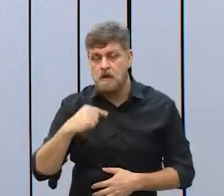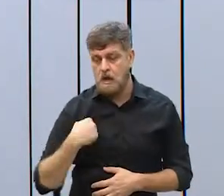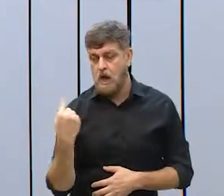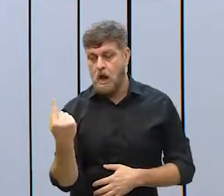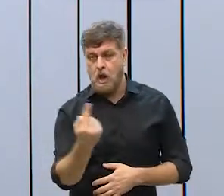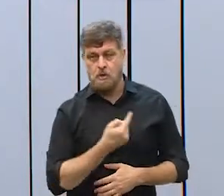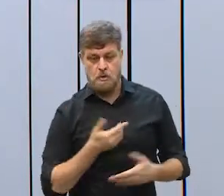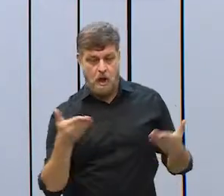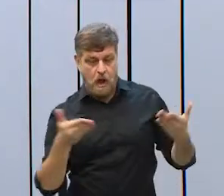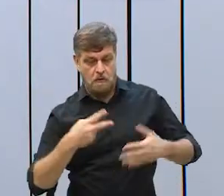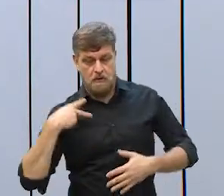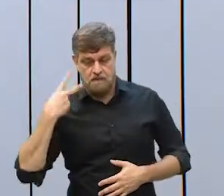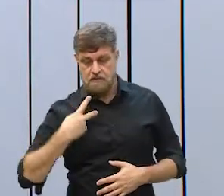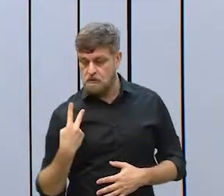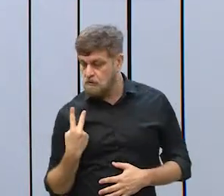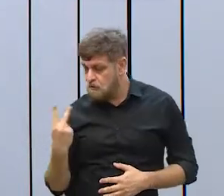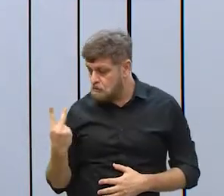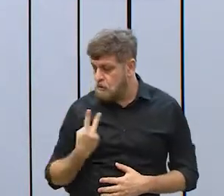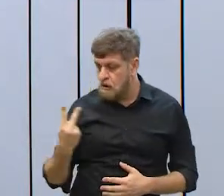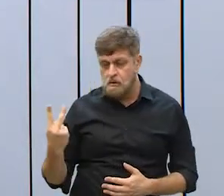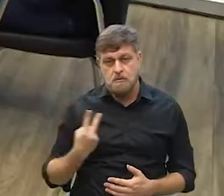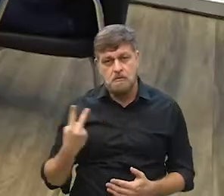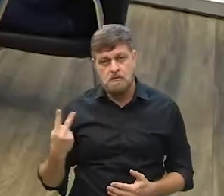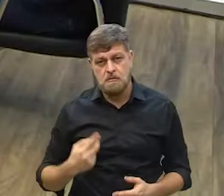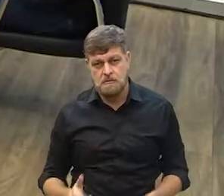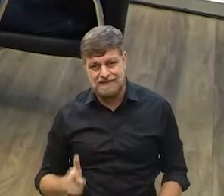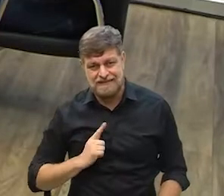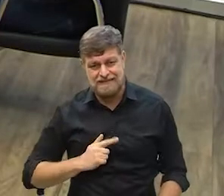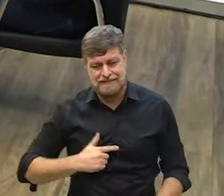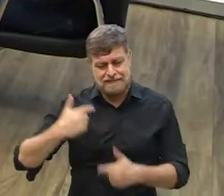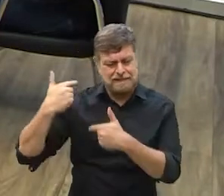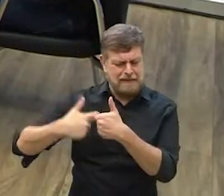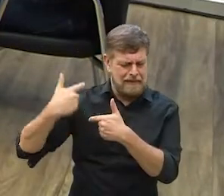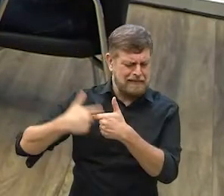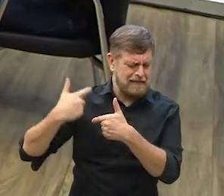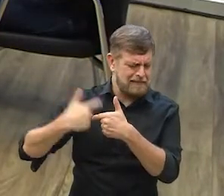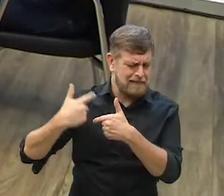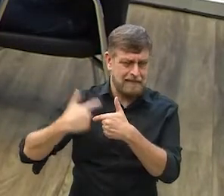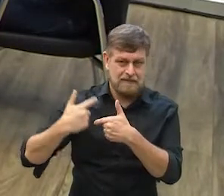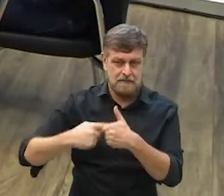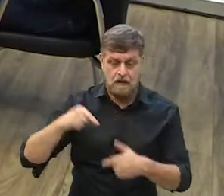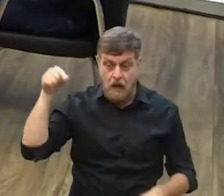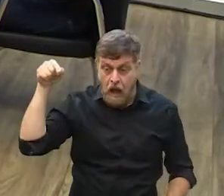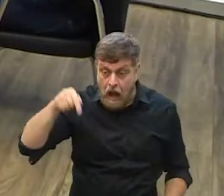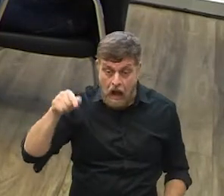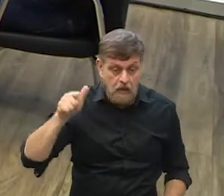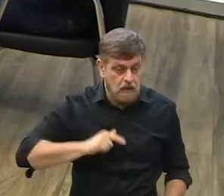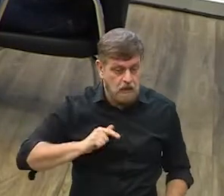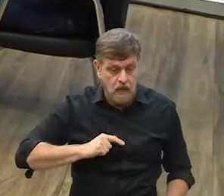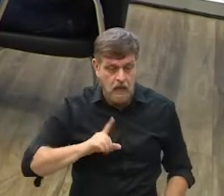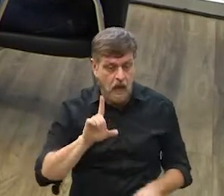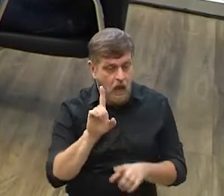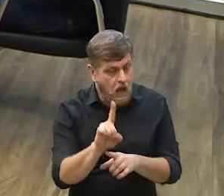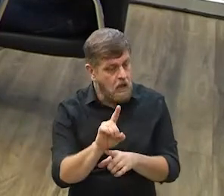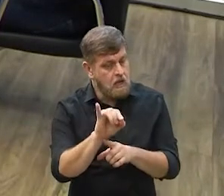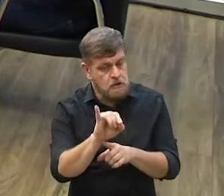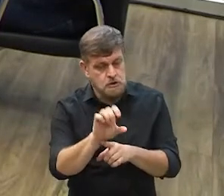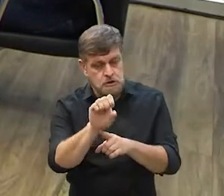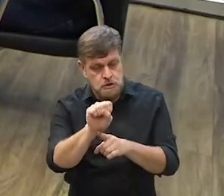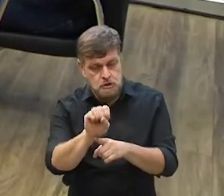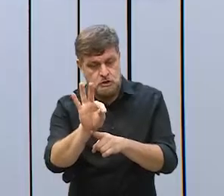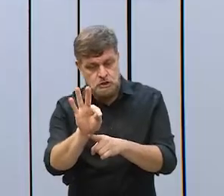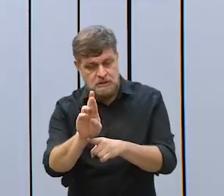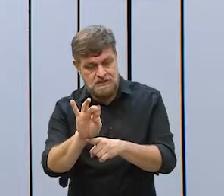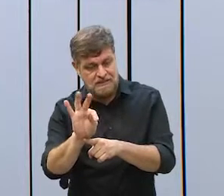gente agora, enquanto vereador, a gente é muito cobrado, né? Ó, Cecílio, aqui é um distrito, cara, é o Cecílio. Então, assim,